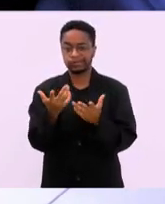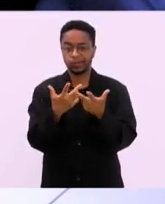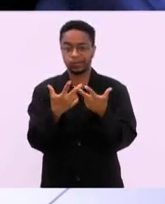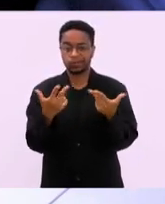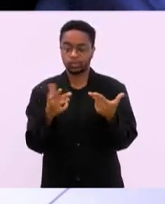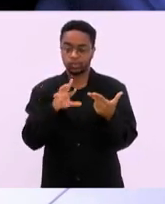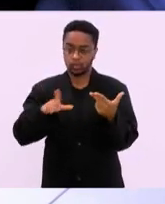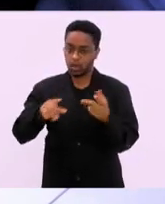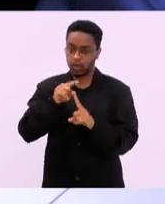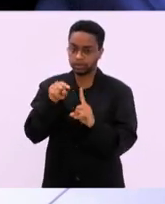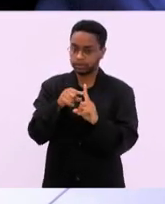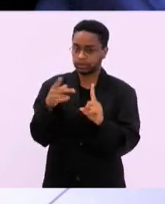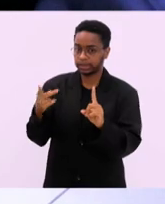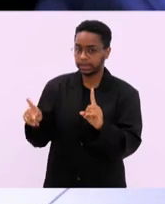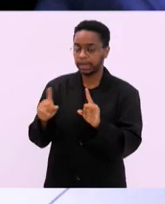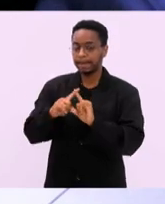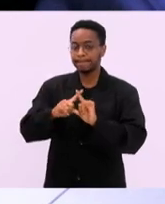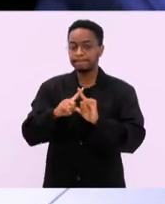mas que...